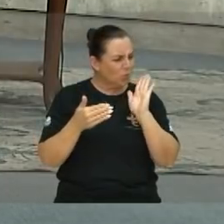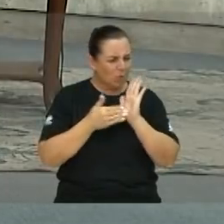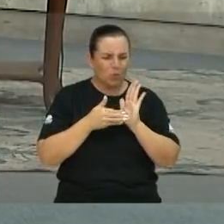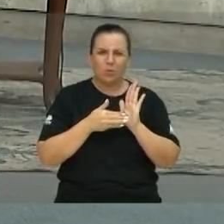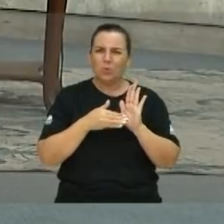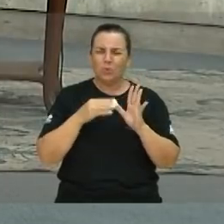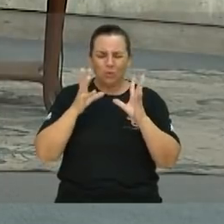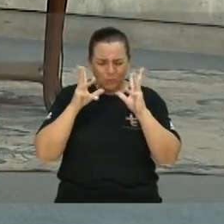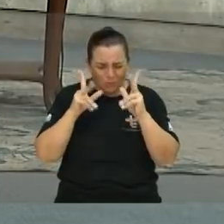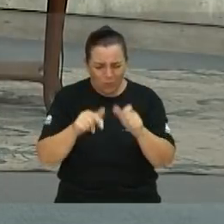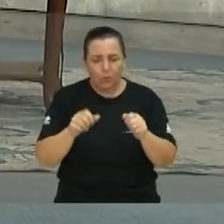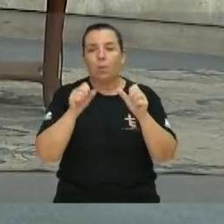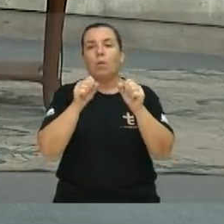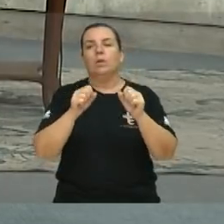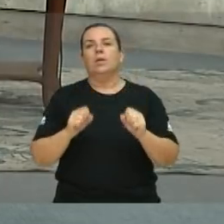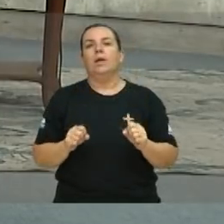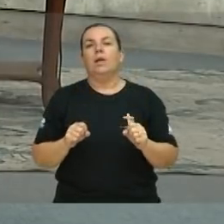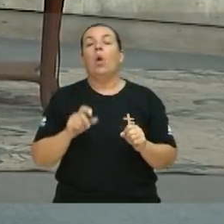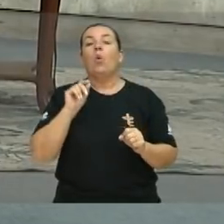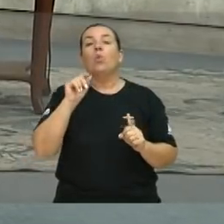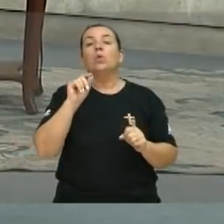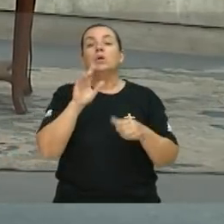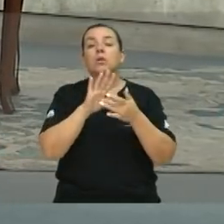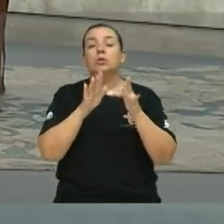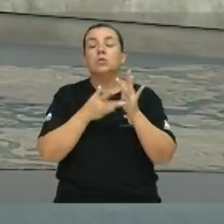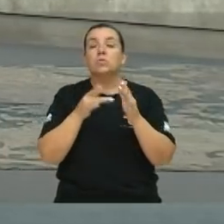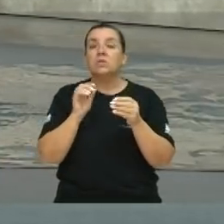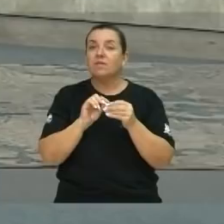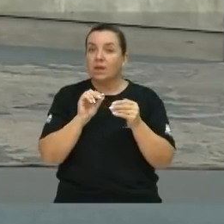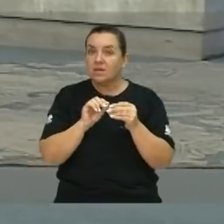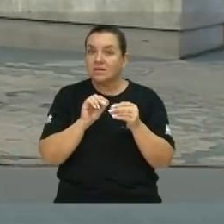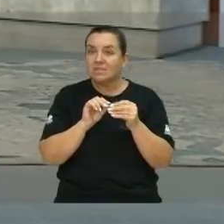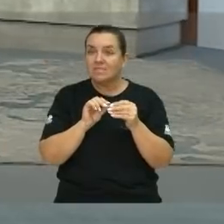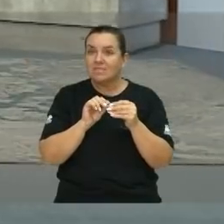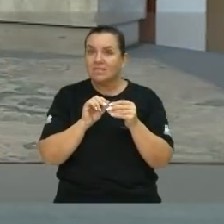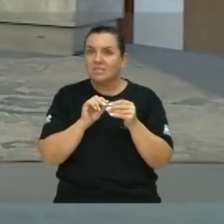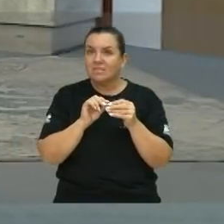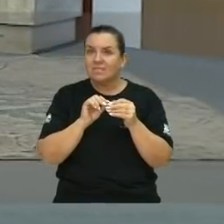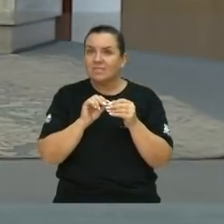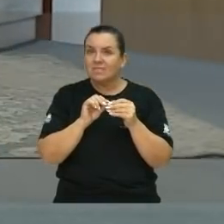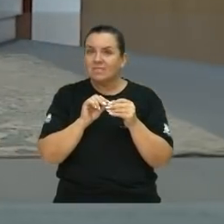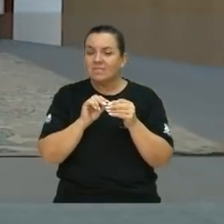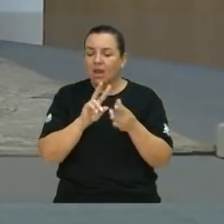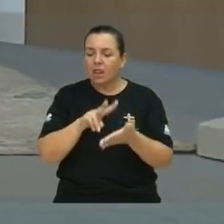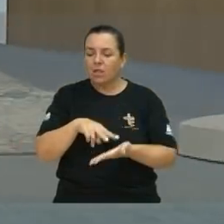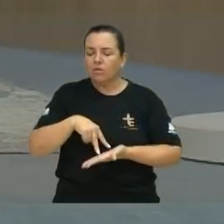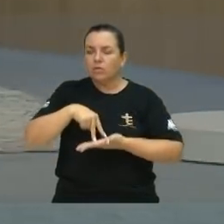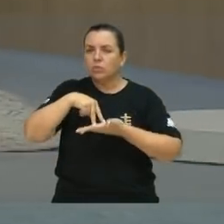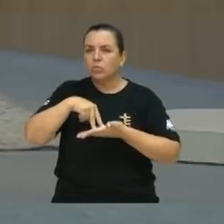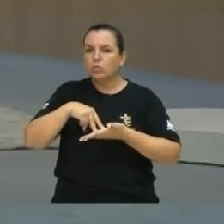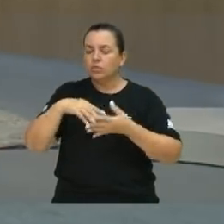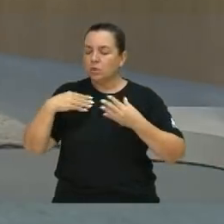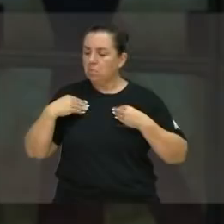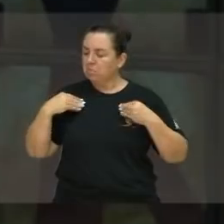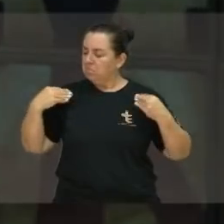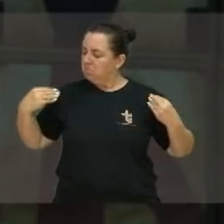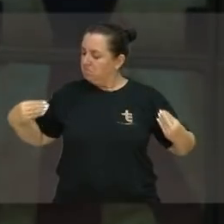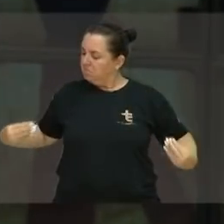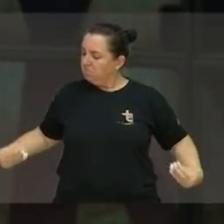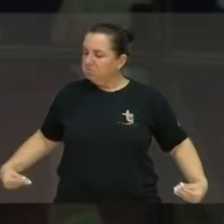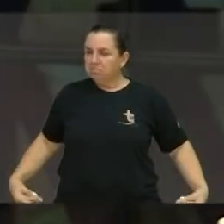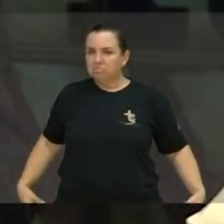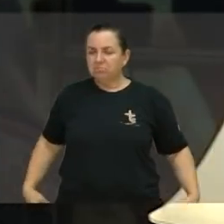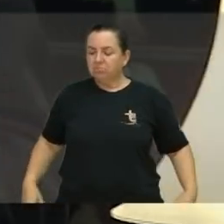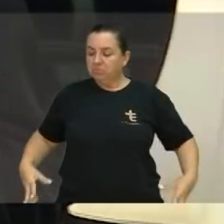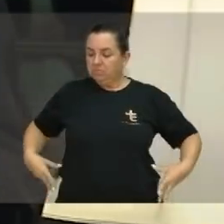o que quer dizer nem se levantou sim despoja jogo se tomando cingiu-se